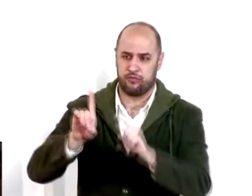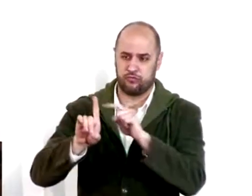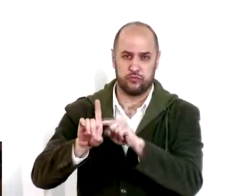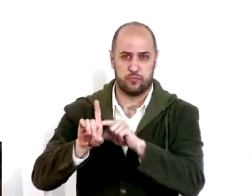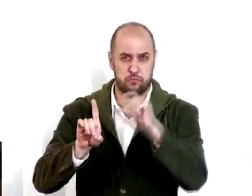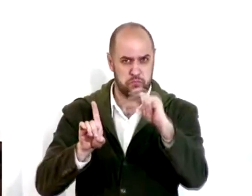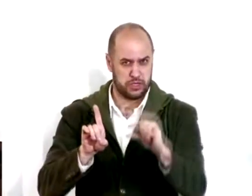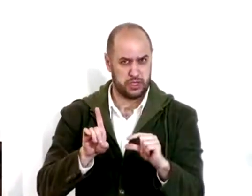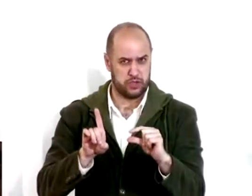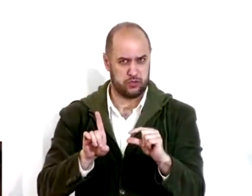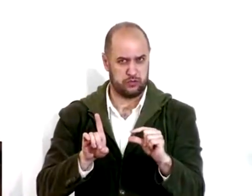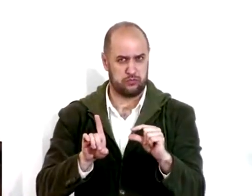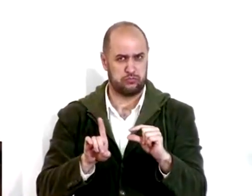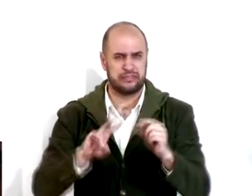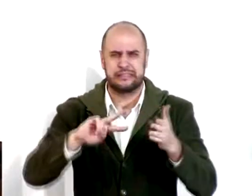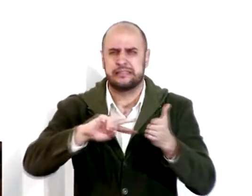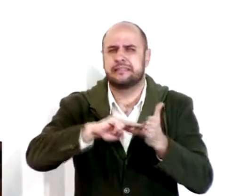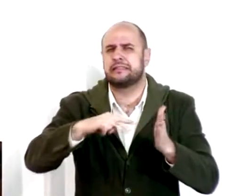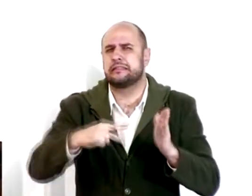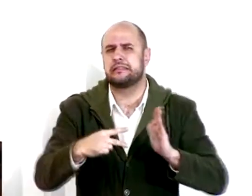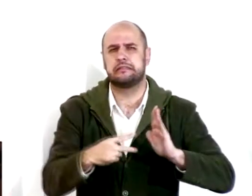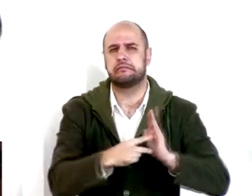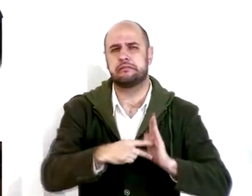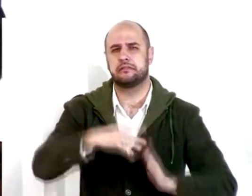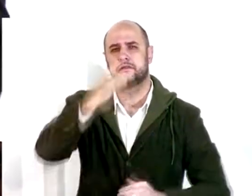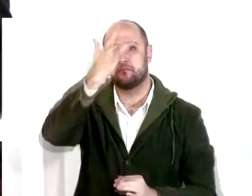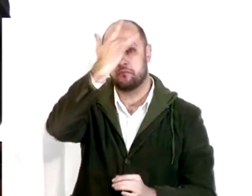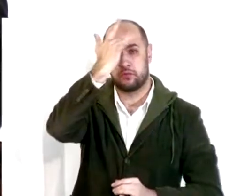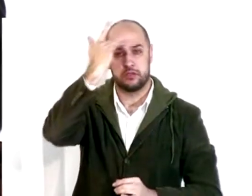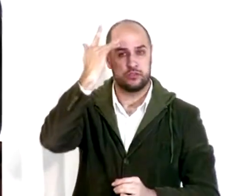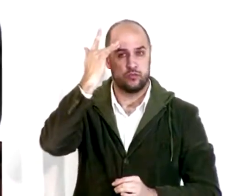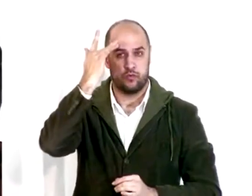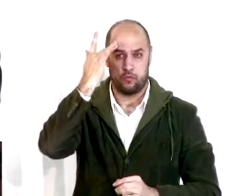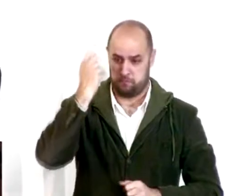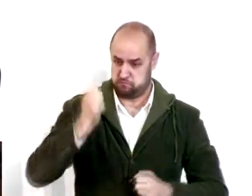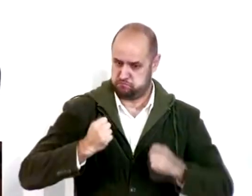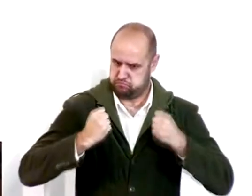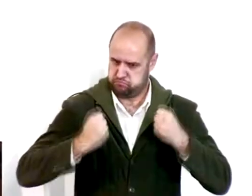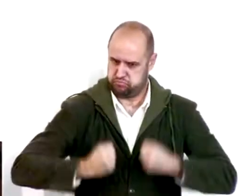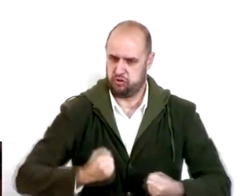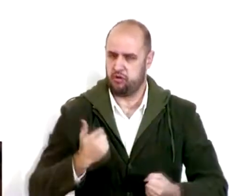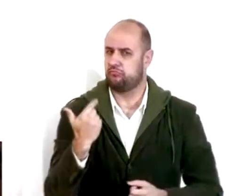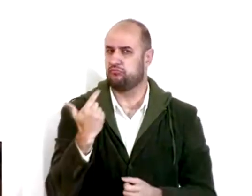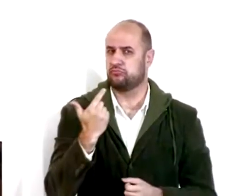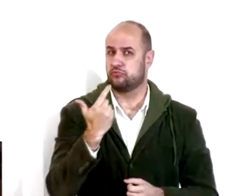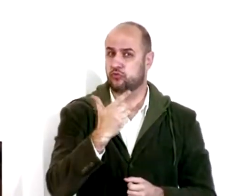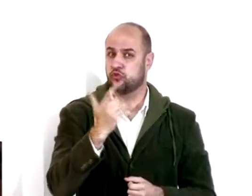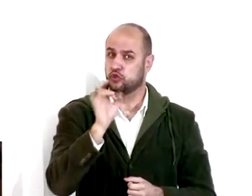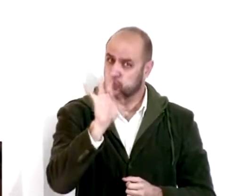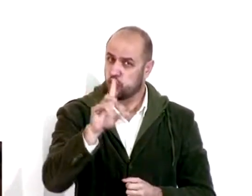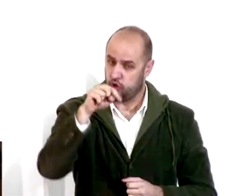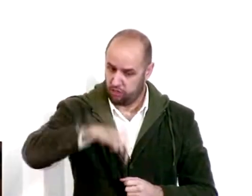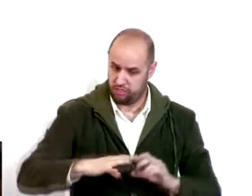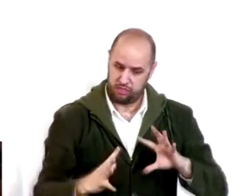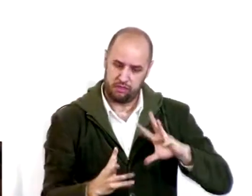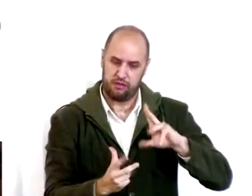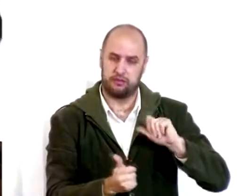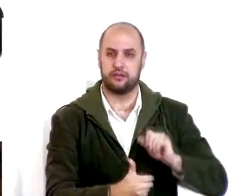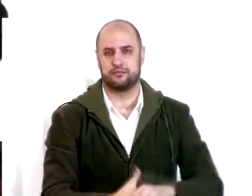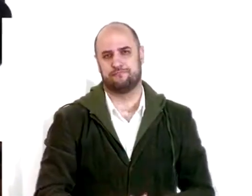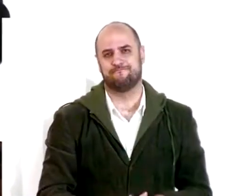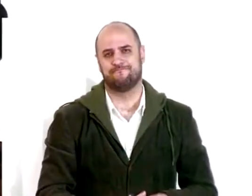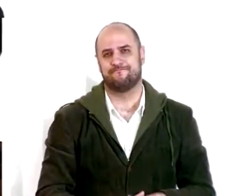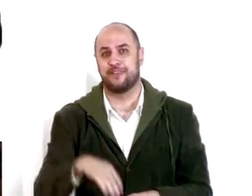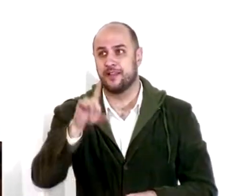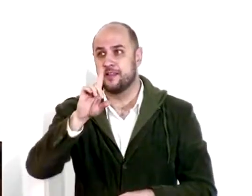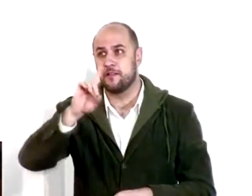minúsculo, para significar aqueles que foram instituídos de autoridade e poder sobre a face da terra. Aqueles que